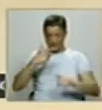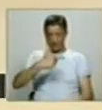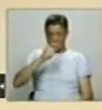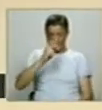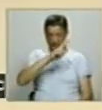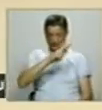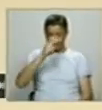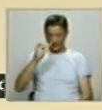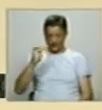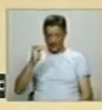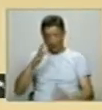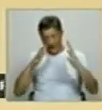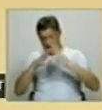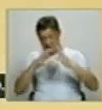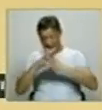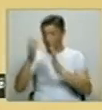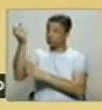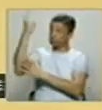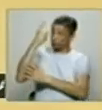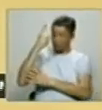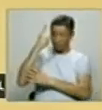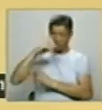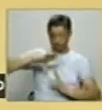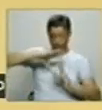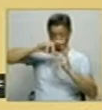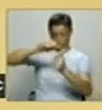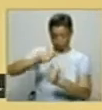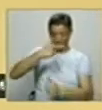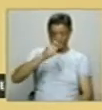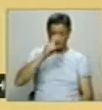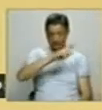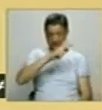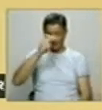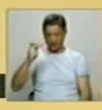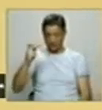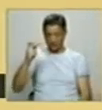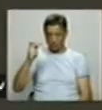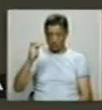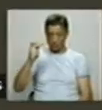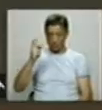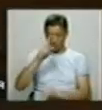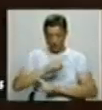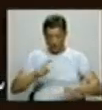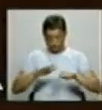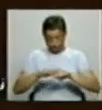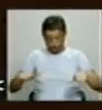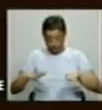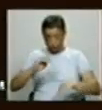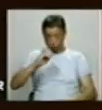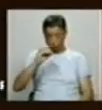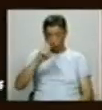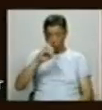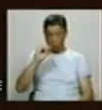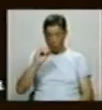é que a radiação solar na Terra é sobretudo absorvida, depositada no nosso solo, a nossa superfície. Em Vênus não.